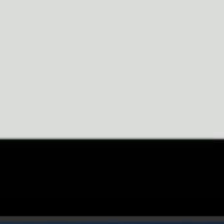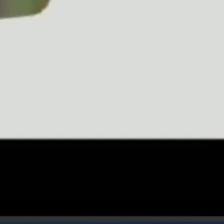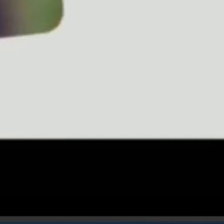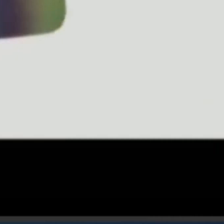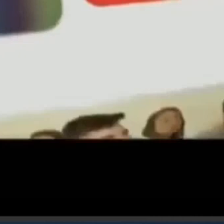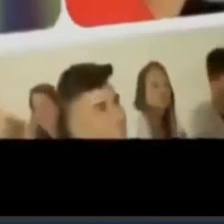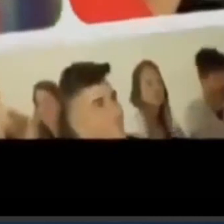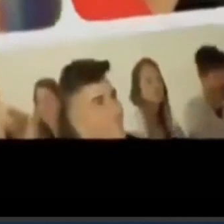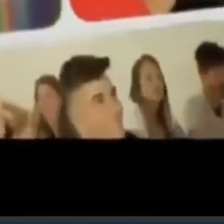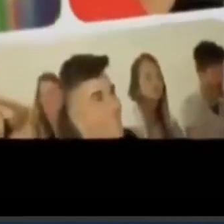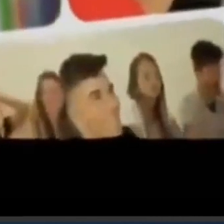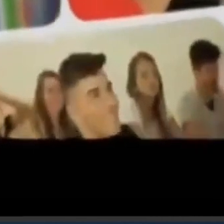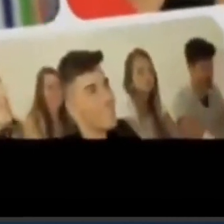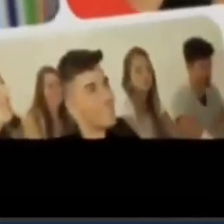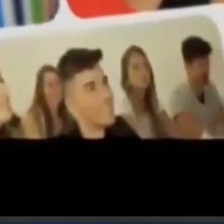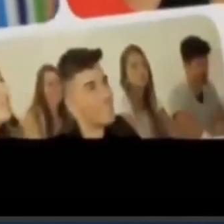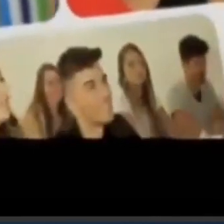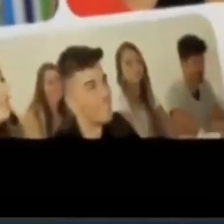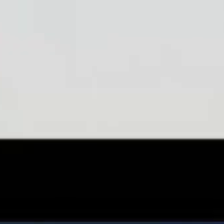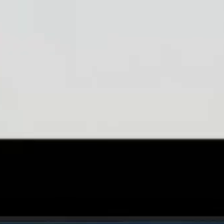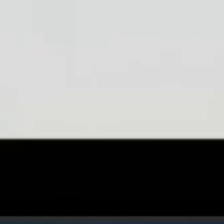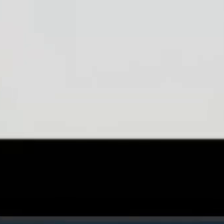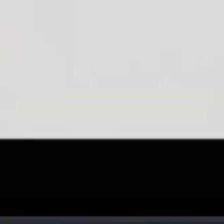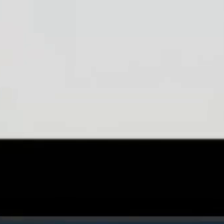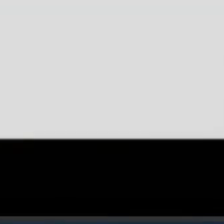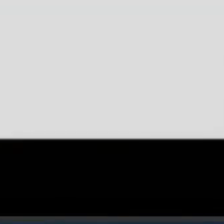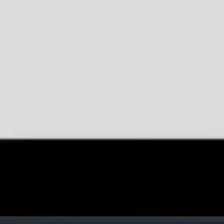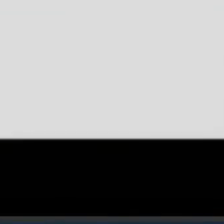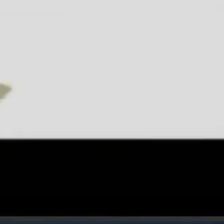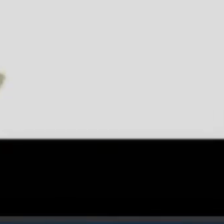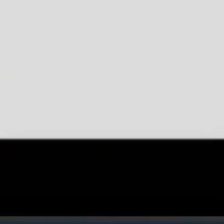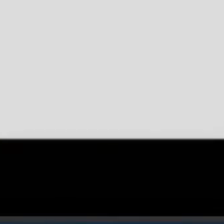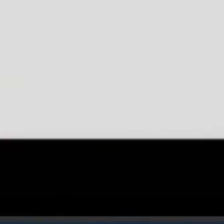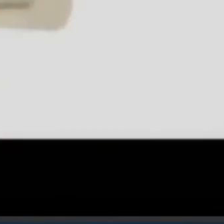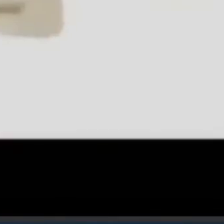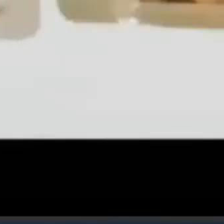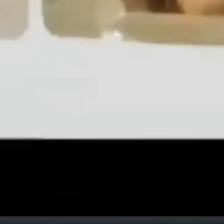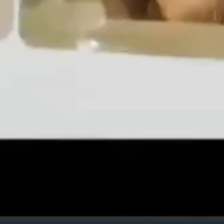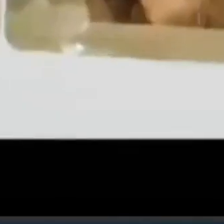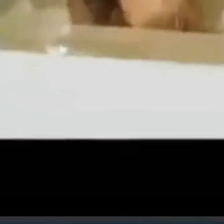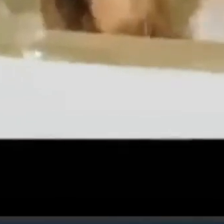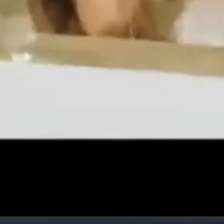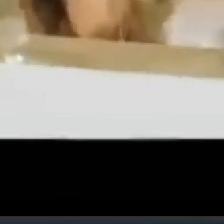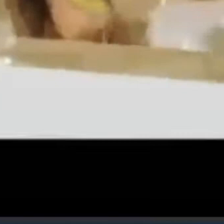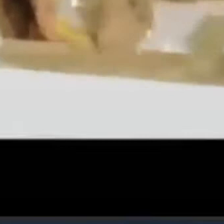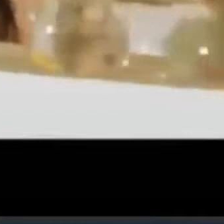sujidade, por meio, né, do método de filtração,